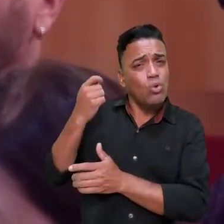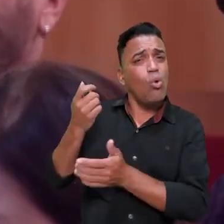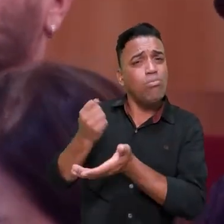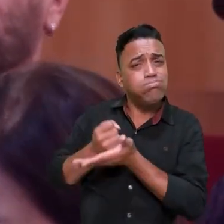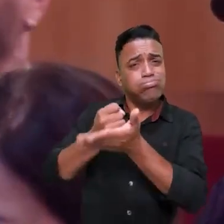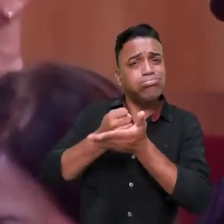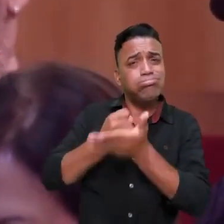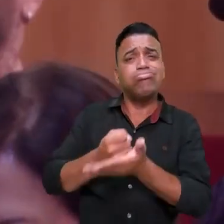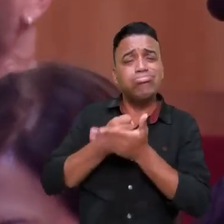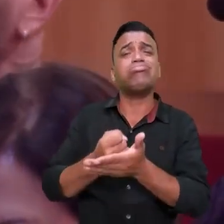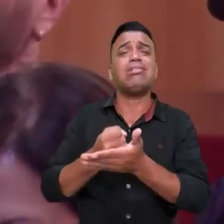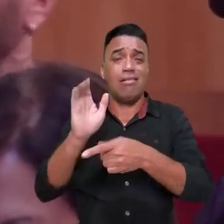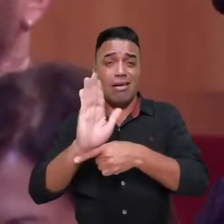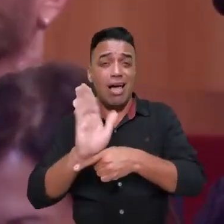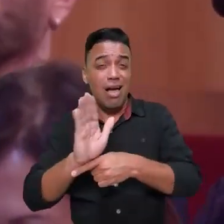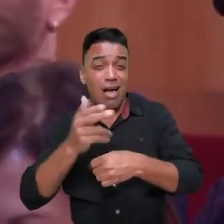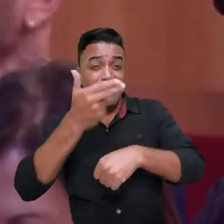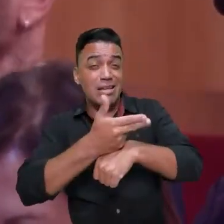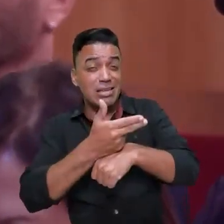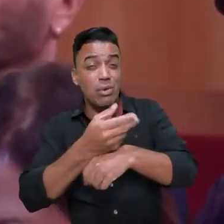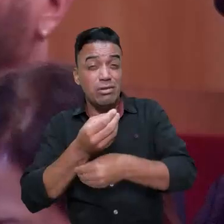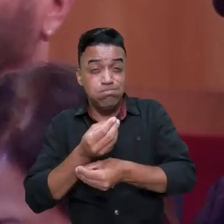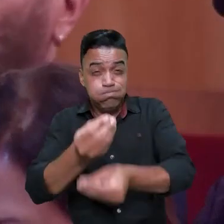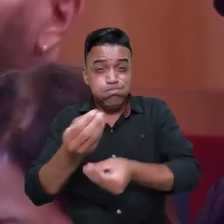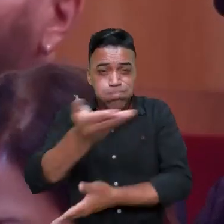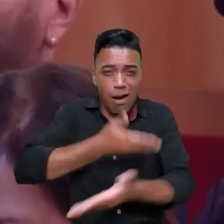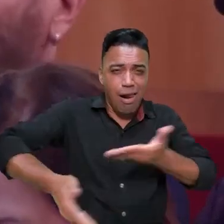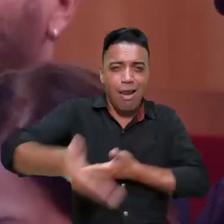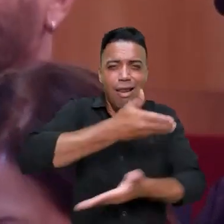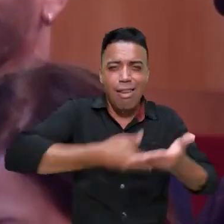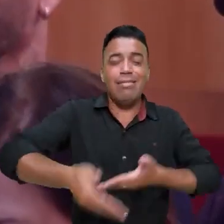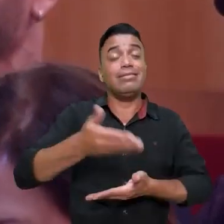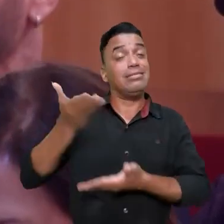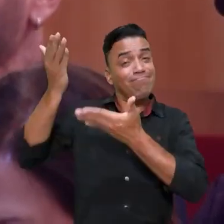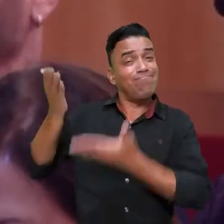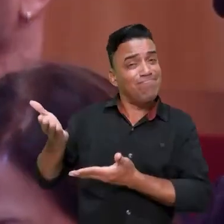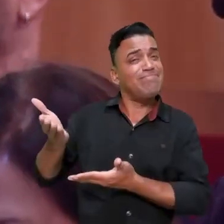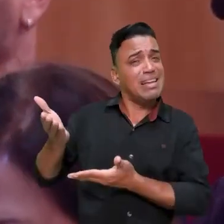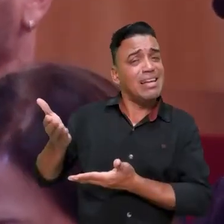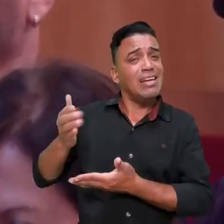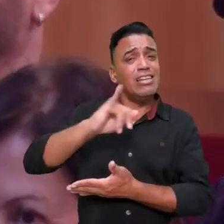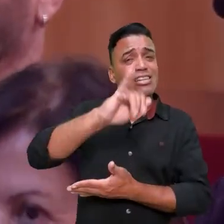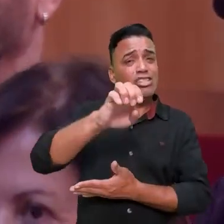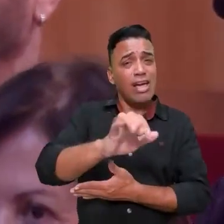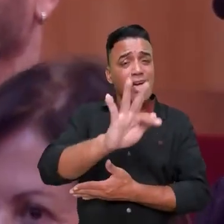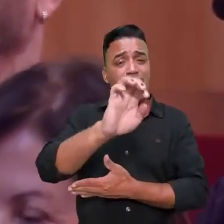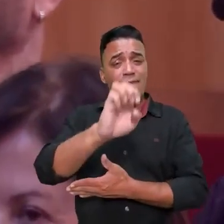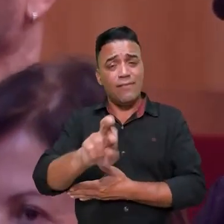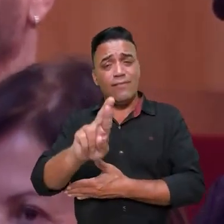no set se dá o sangue. E eu vou falar com vocês, esse cara, o Jefferson,